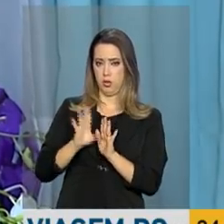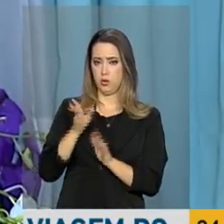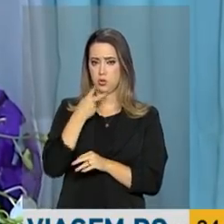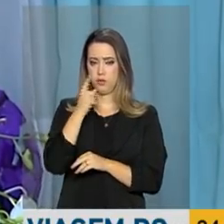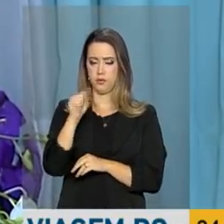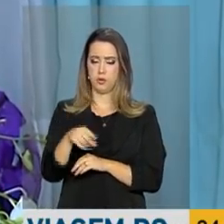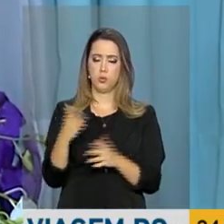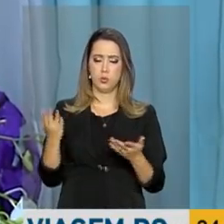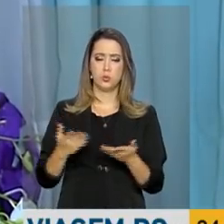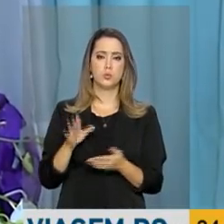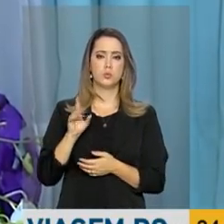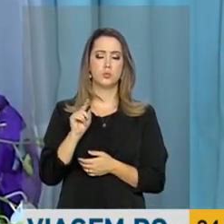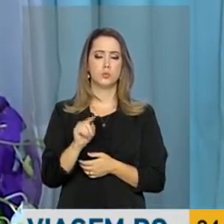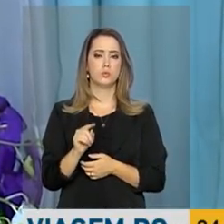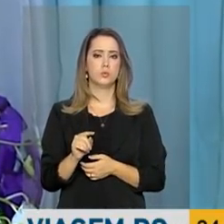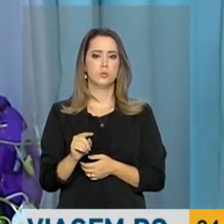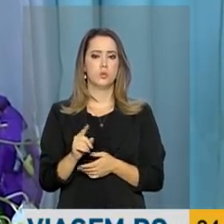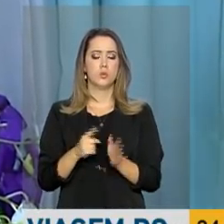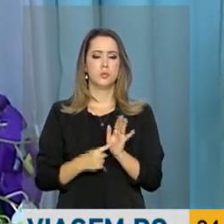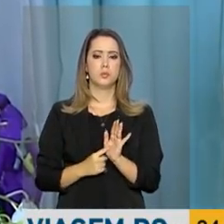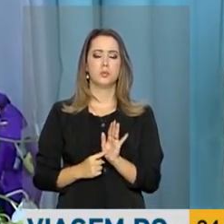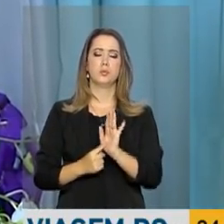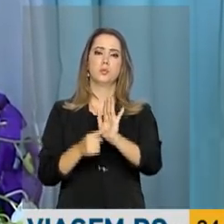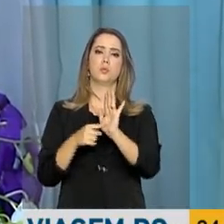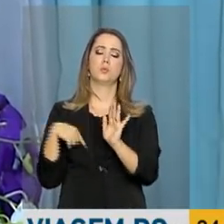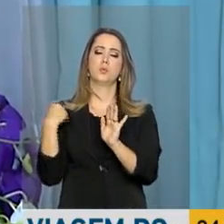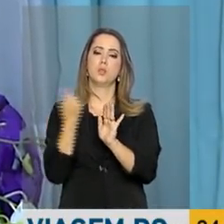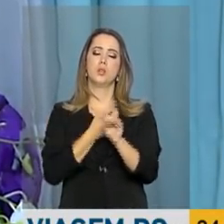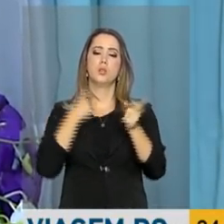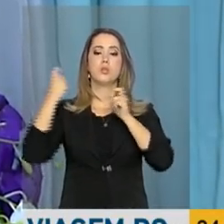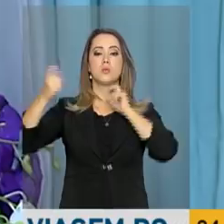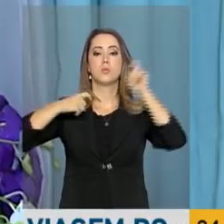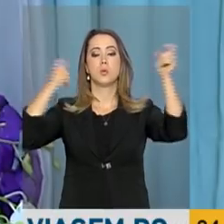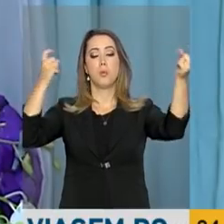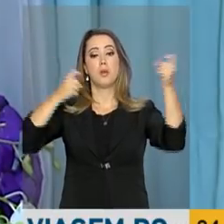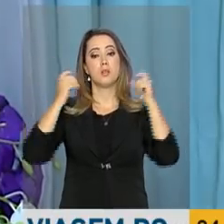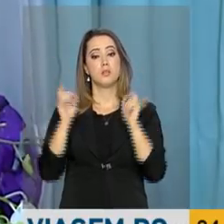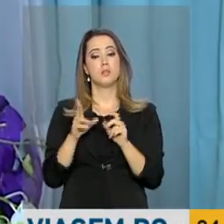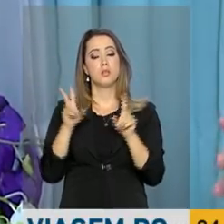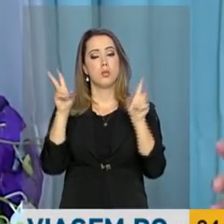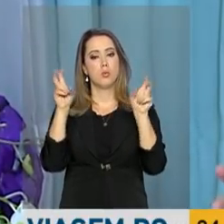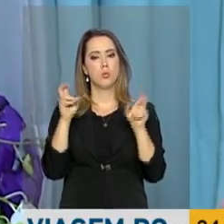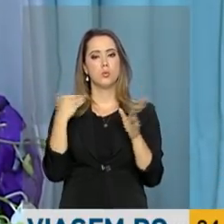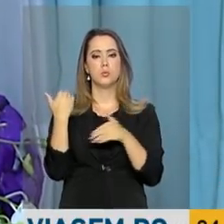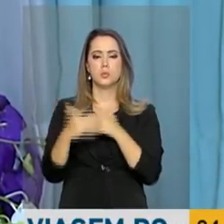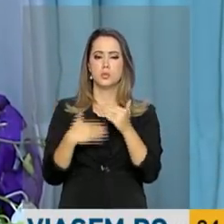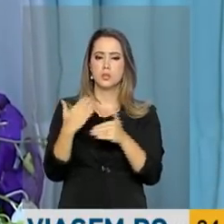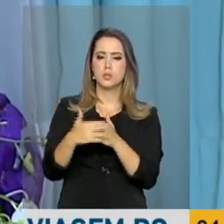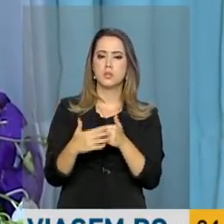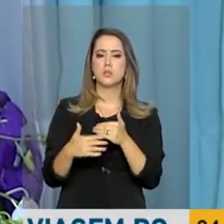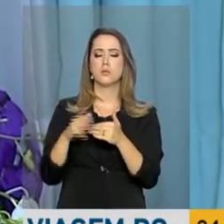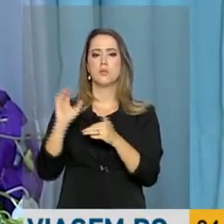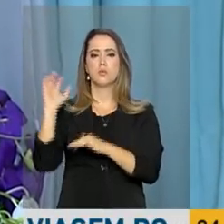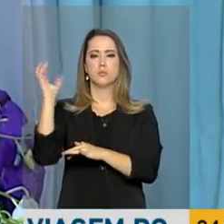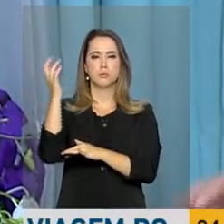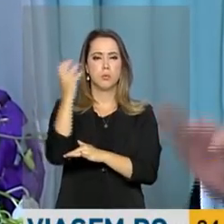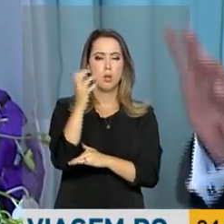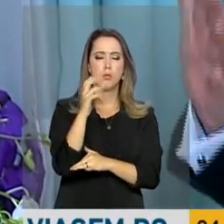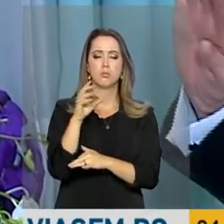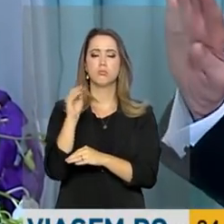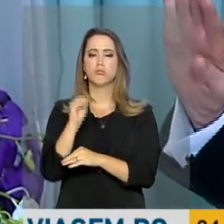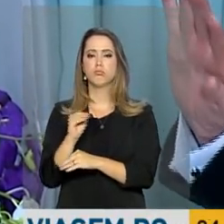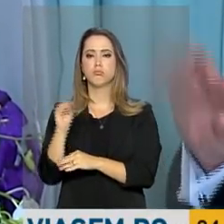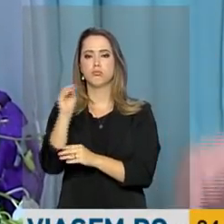encontros de hoje, né? Revelando a nossa preocupação com o chamado desenvolvimento sustentável. O